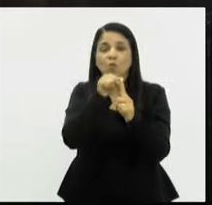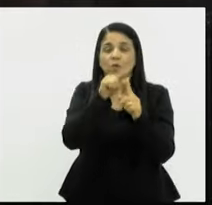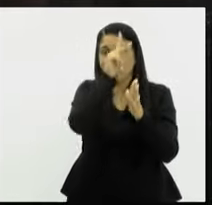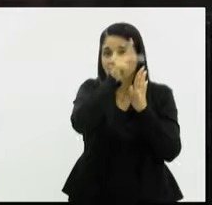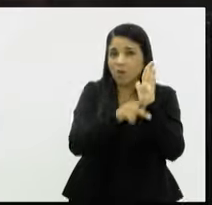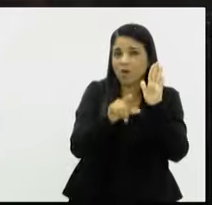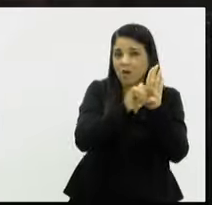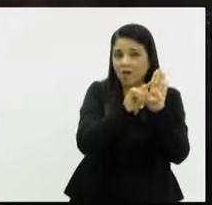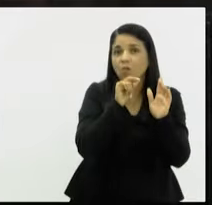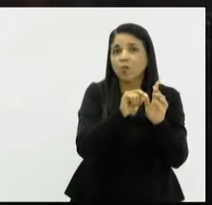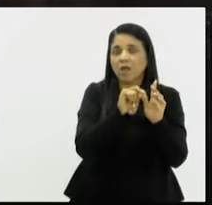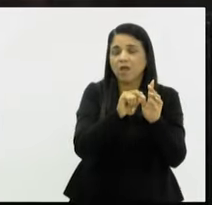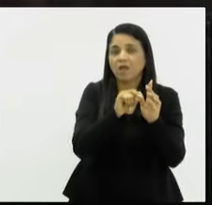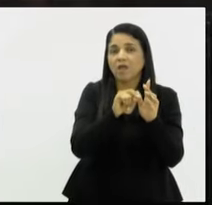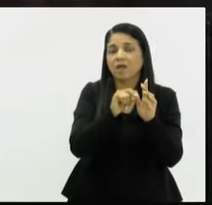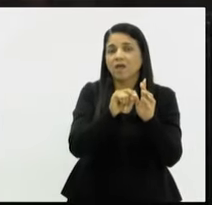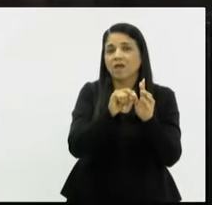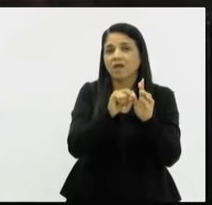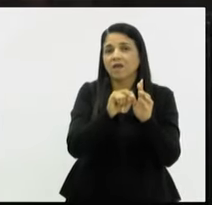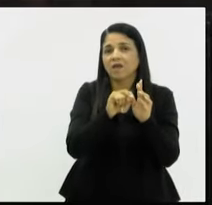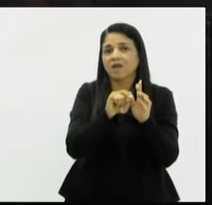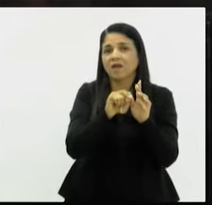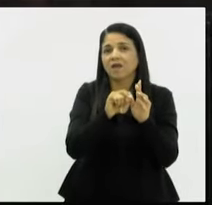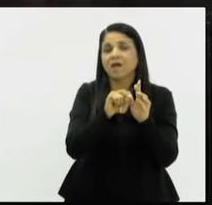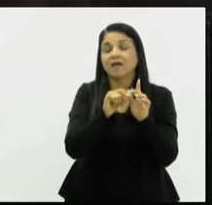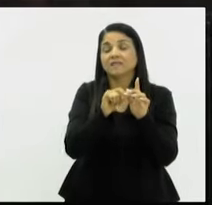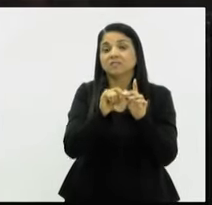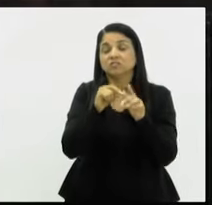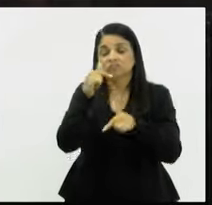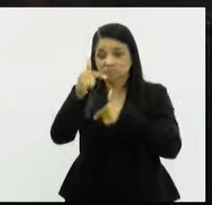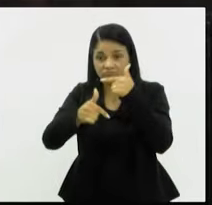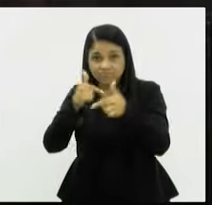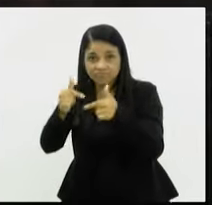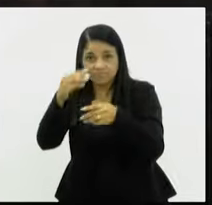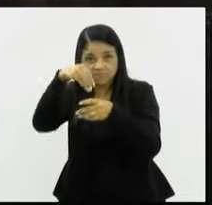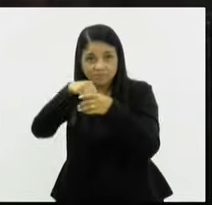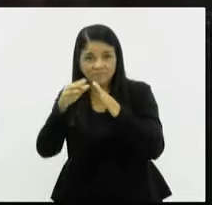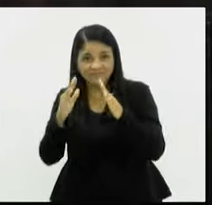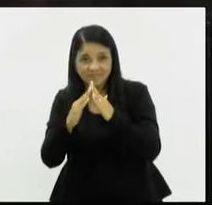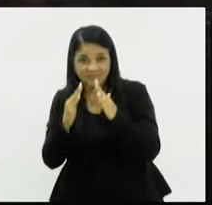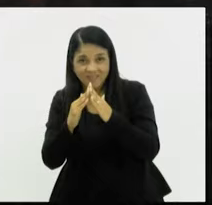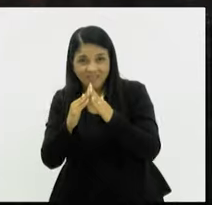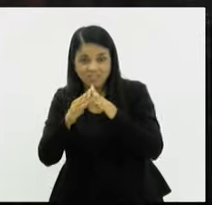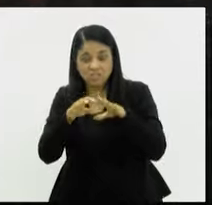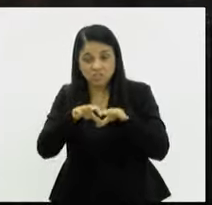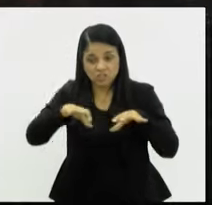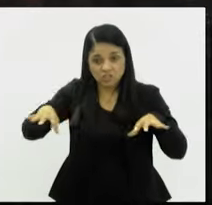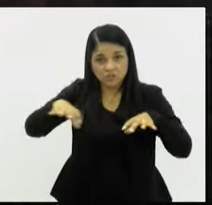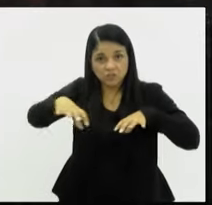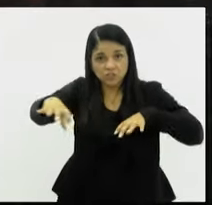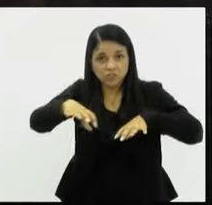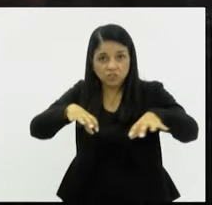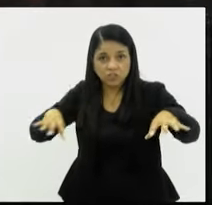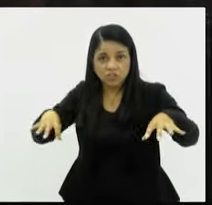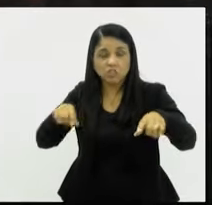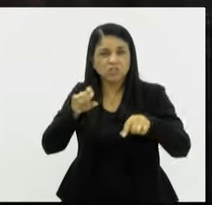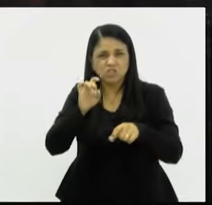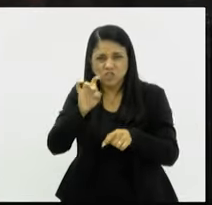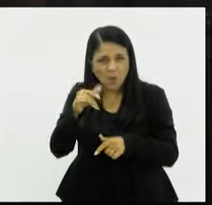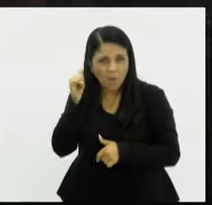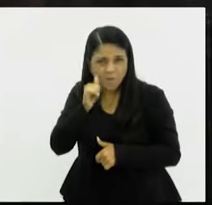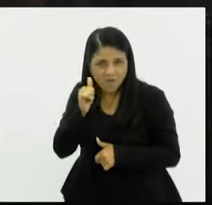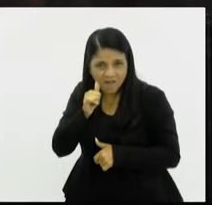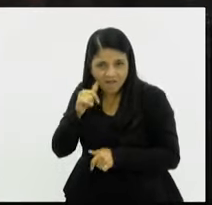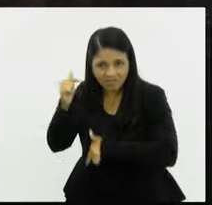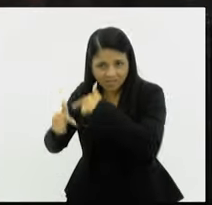é desfamiliarizar as tarefas do cuidado, ou seja, não são só as mulheres que devem exercer